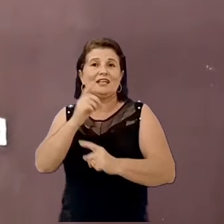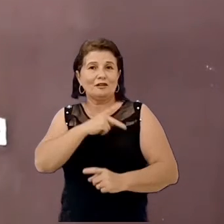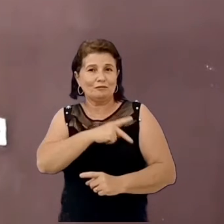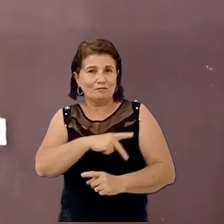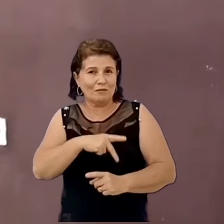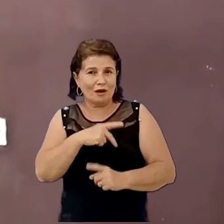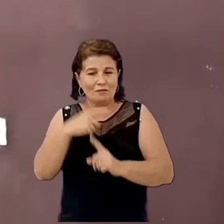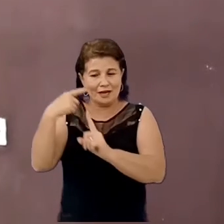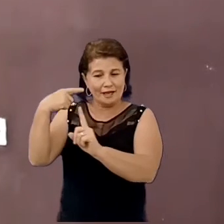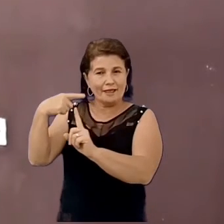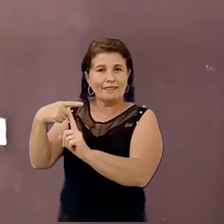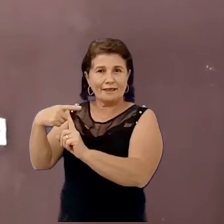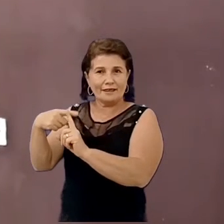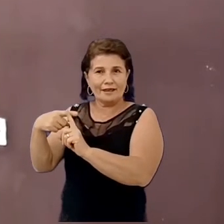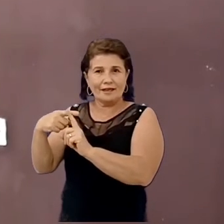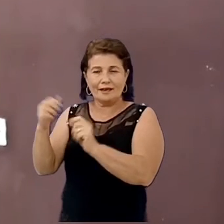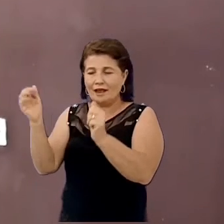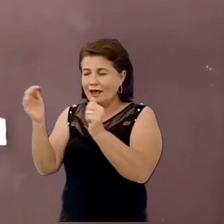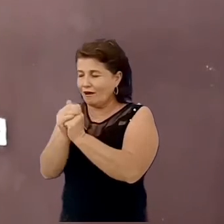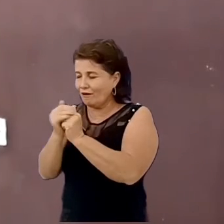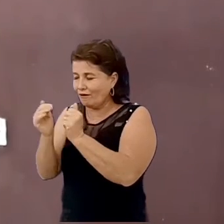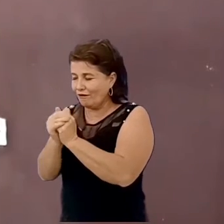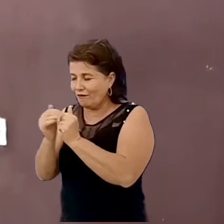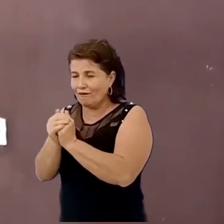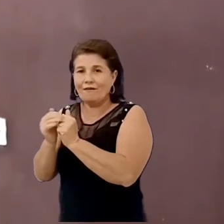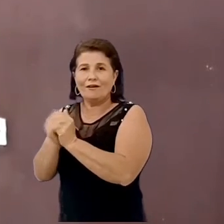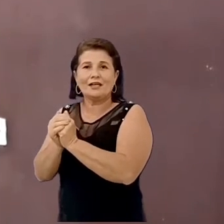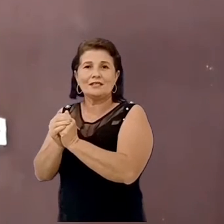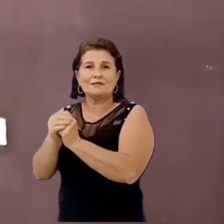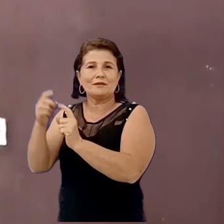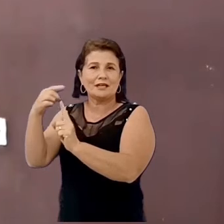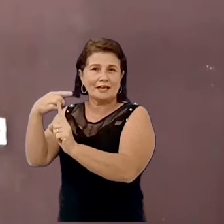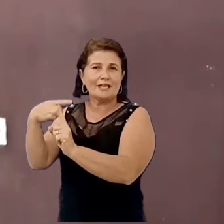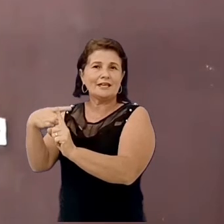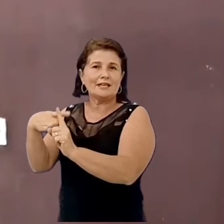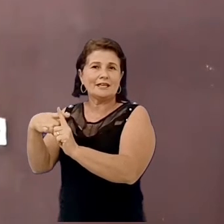igreja, a oração de Paulo para aquela igreja, é que